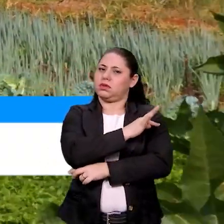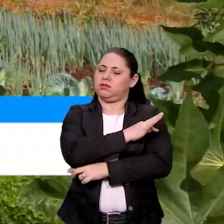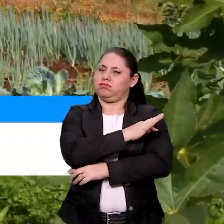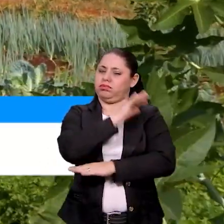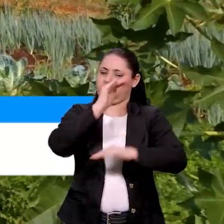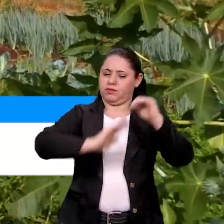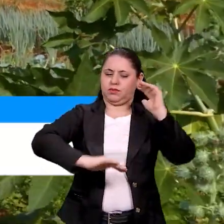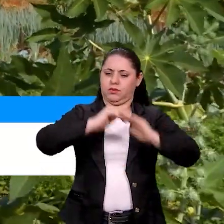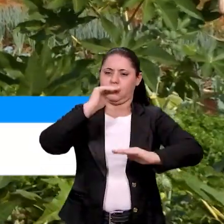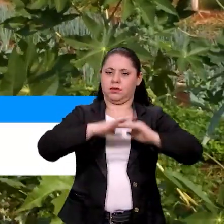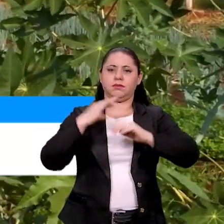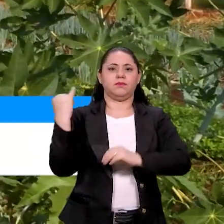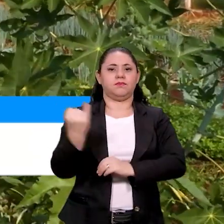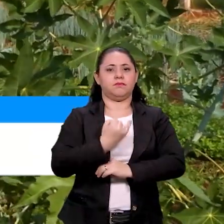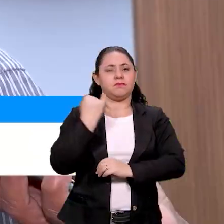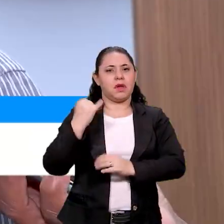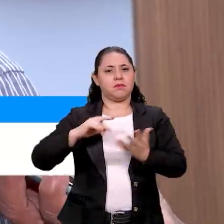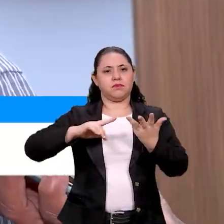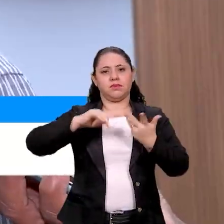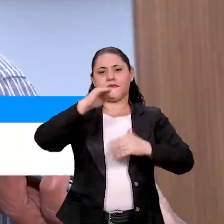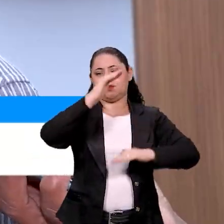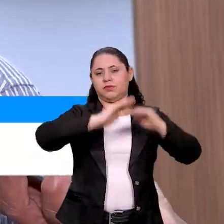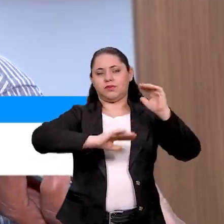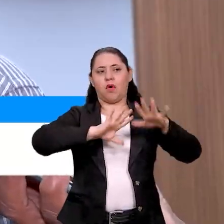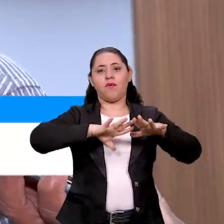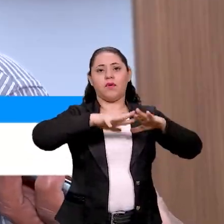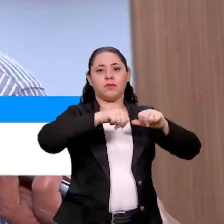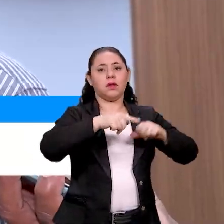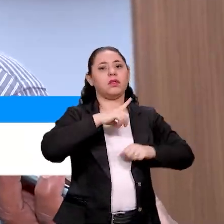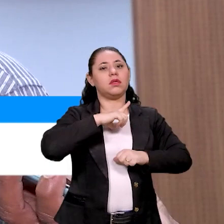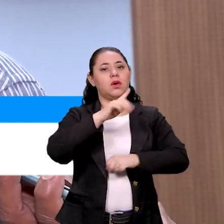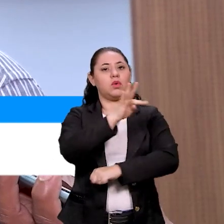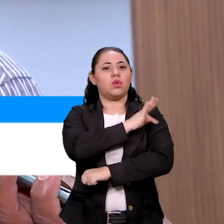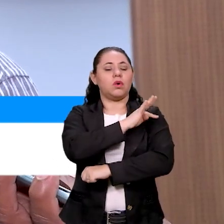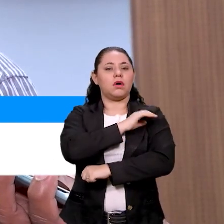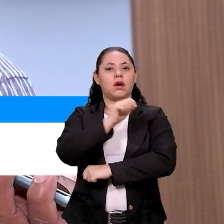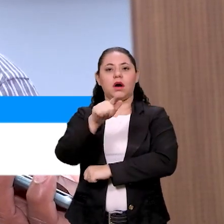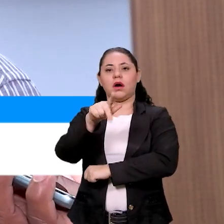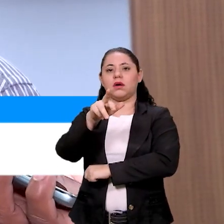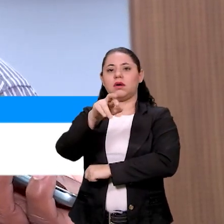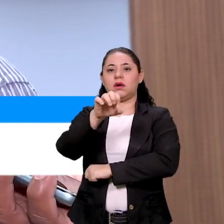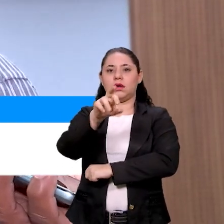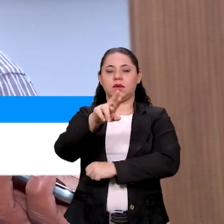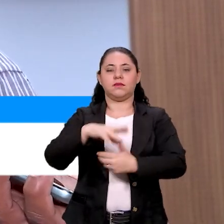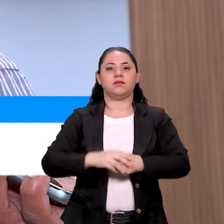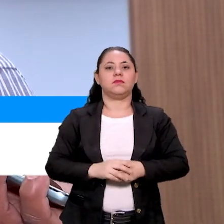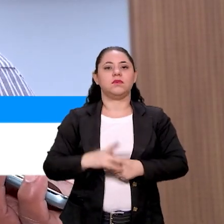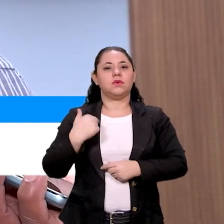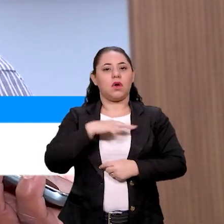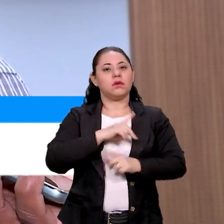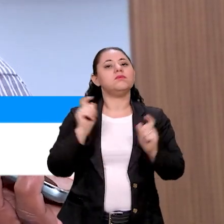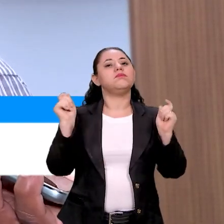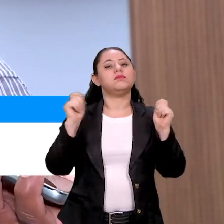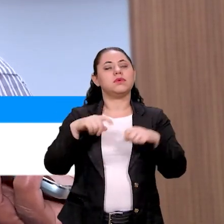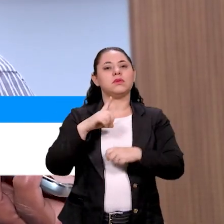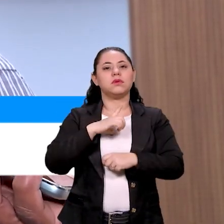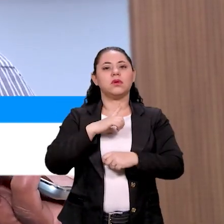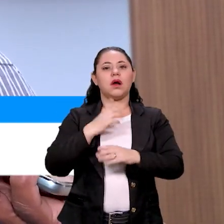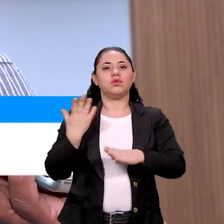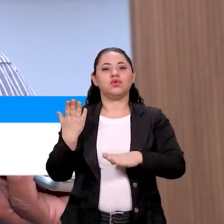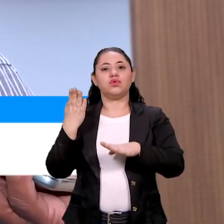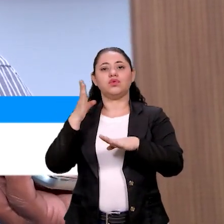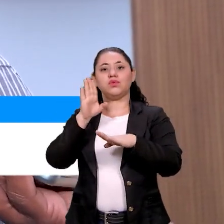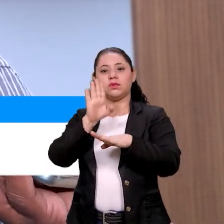técnico multifuncional. Nós temos das mais diversas formações que fazem parte do quadro técnico da Agraer, aonde nós poderemos